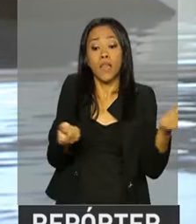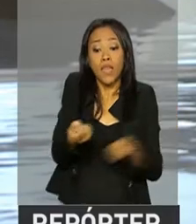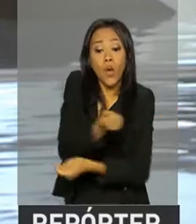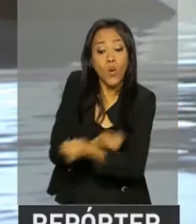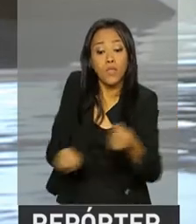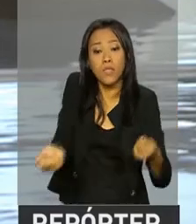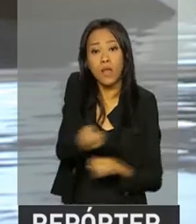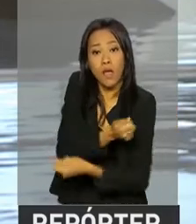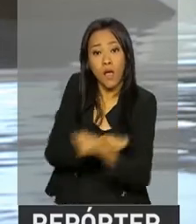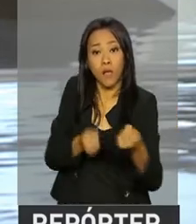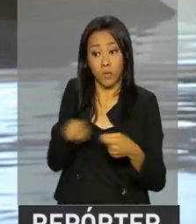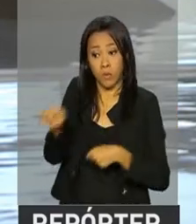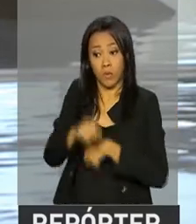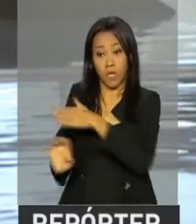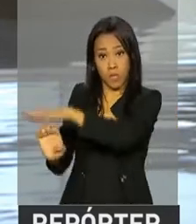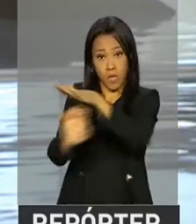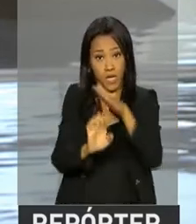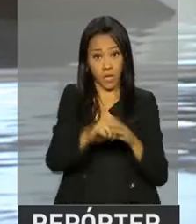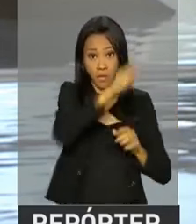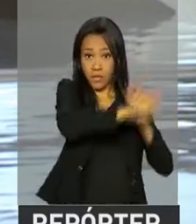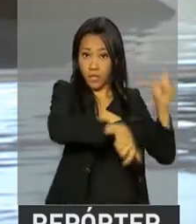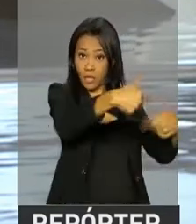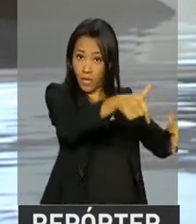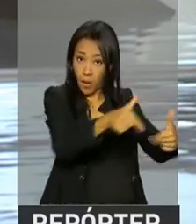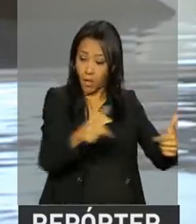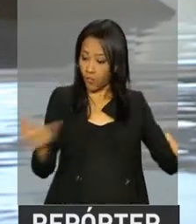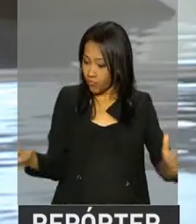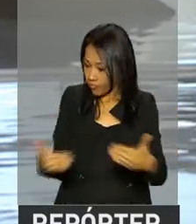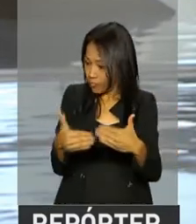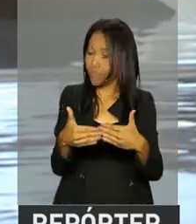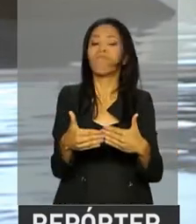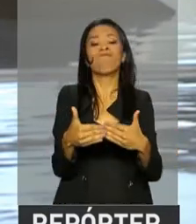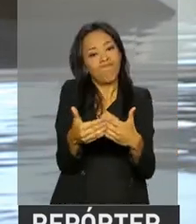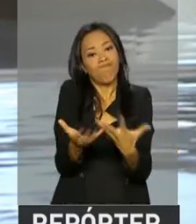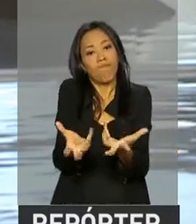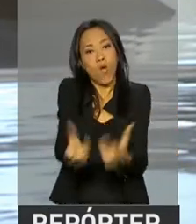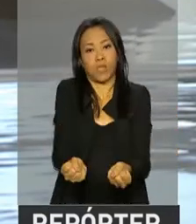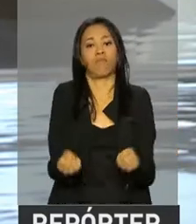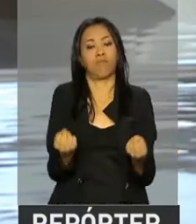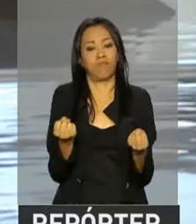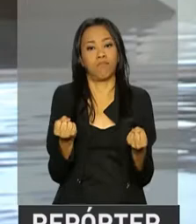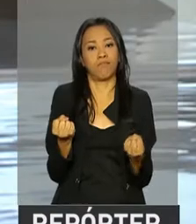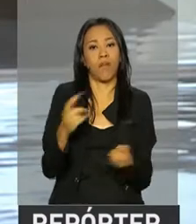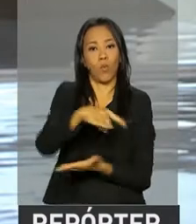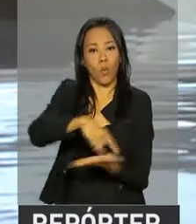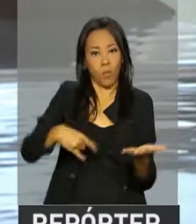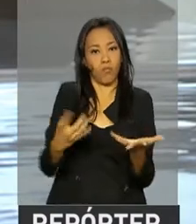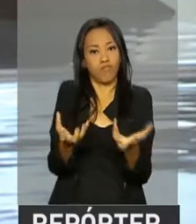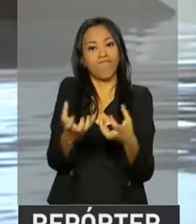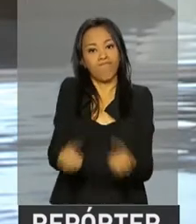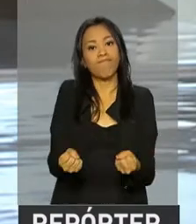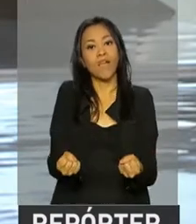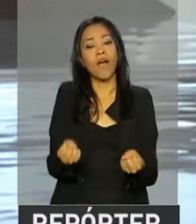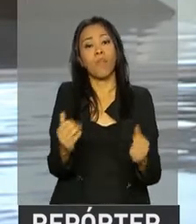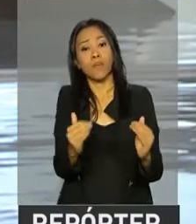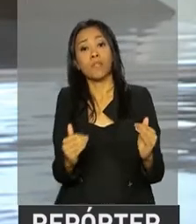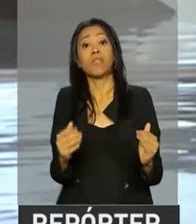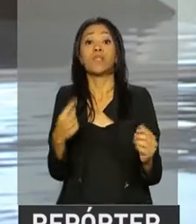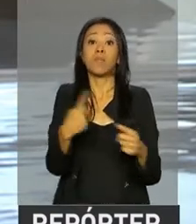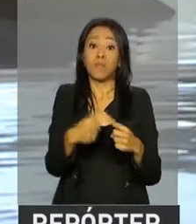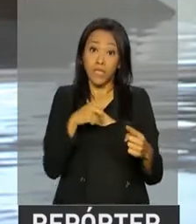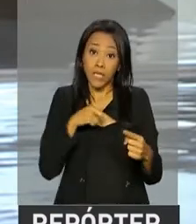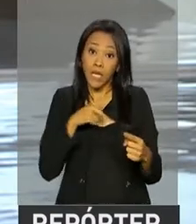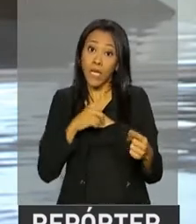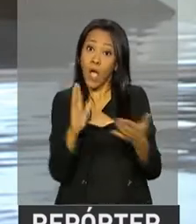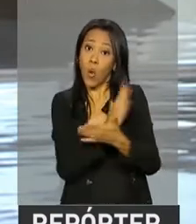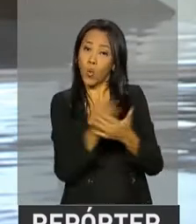e as empresas poderão se sobrepor poderá prevalecer a lei lhes com relação a alguns pontos